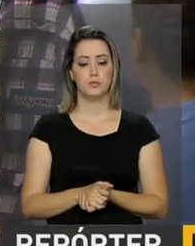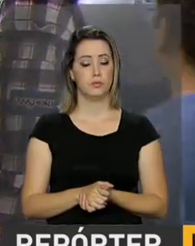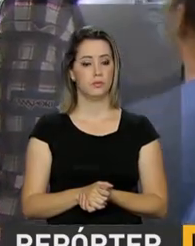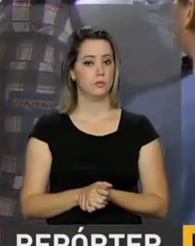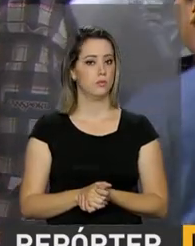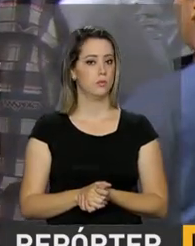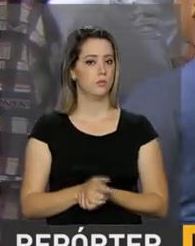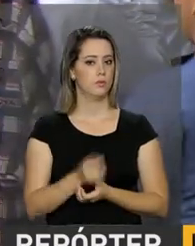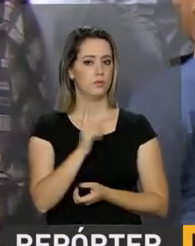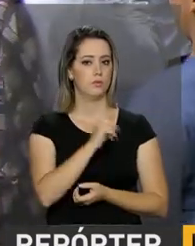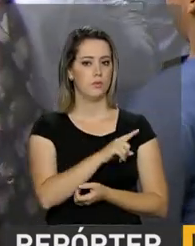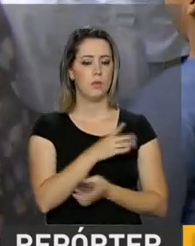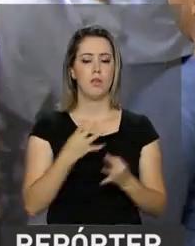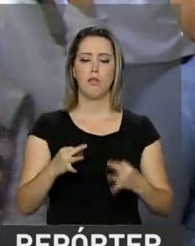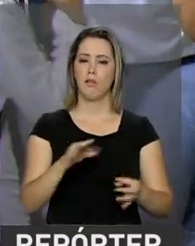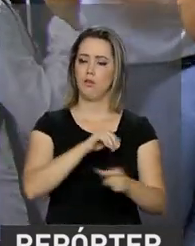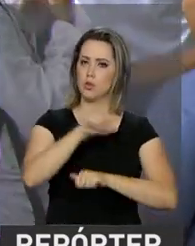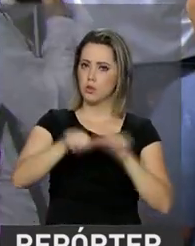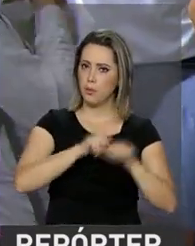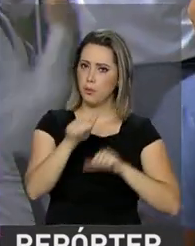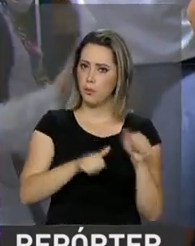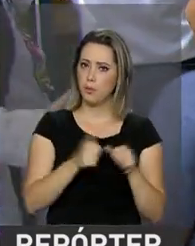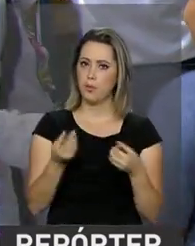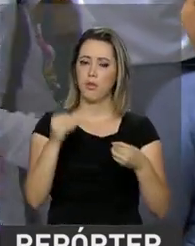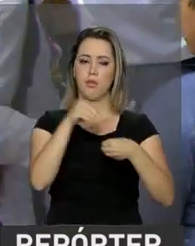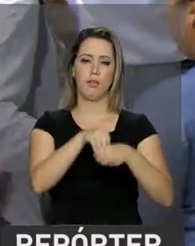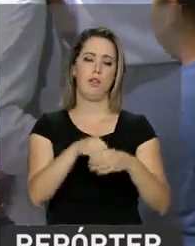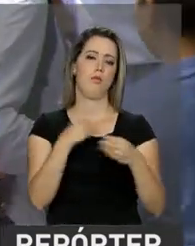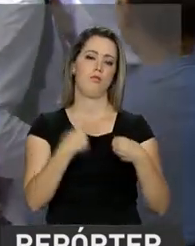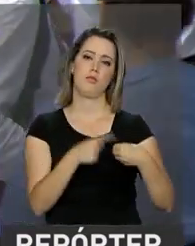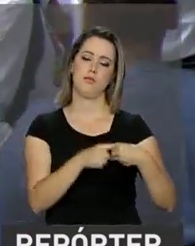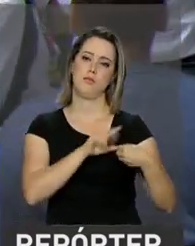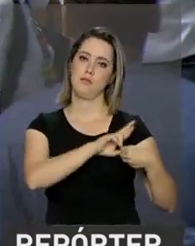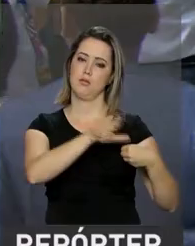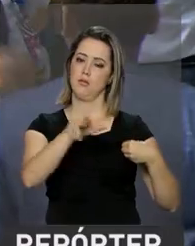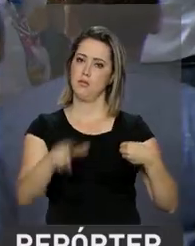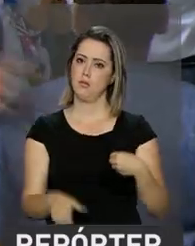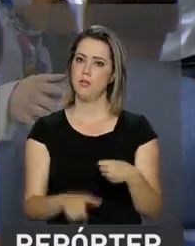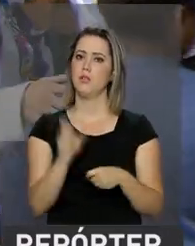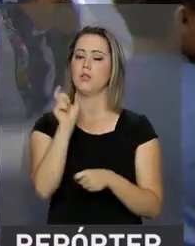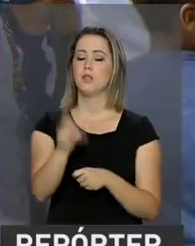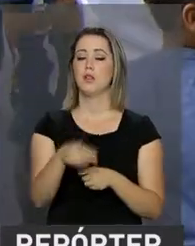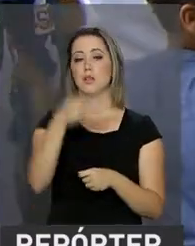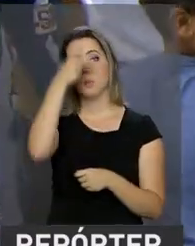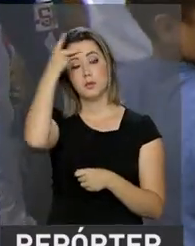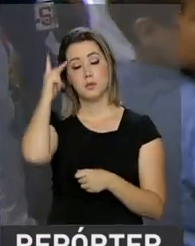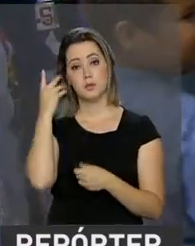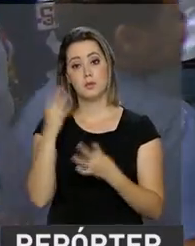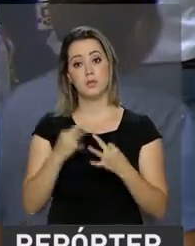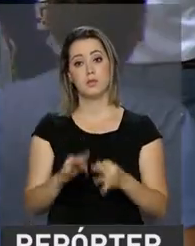a tecnologia vai mudar muita coisa dentro das cidades. E quem vai a fazer que essa